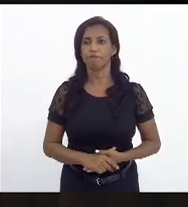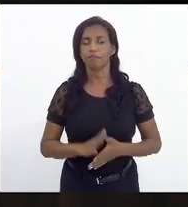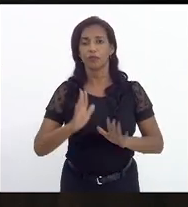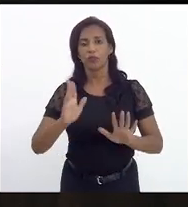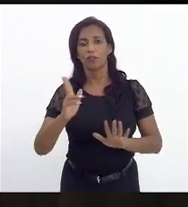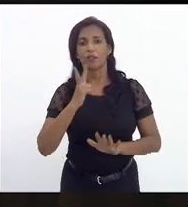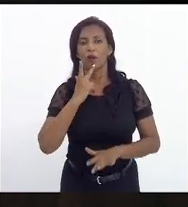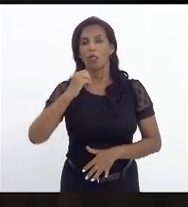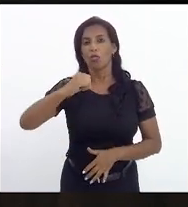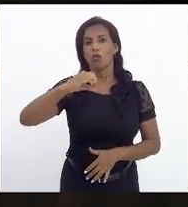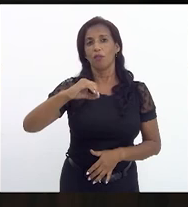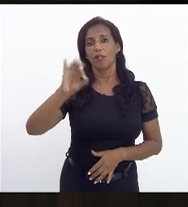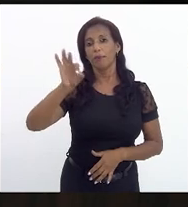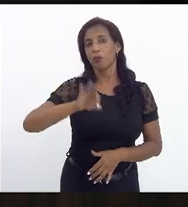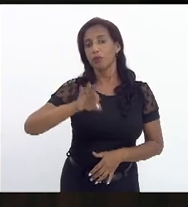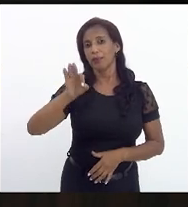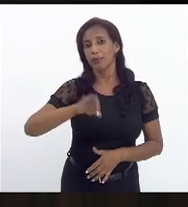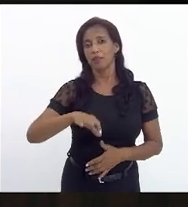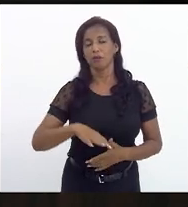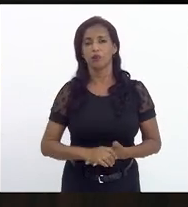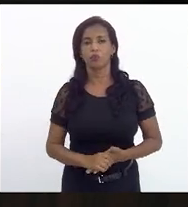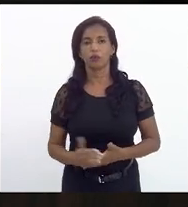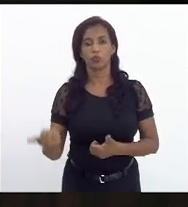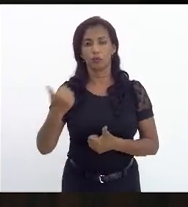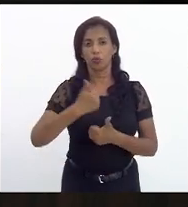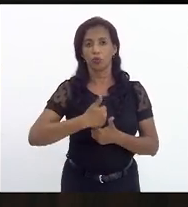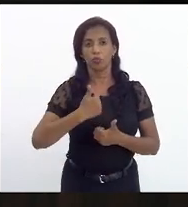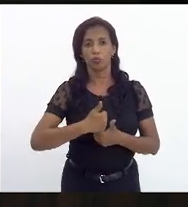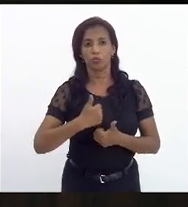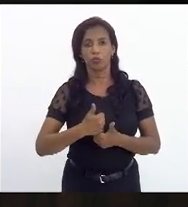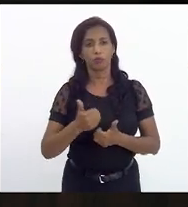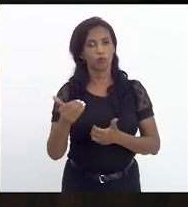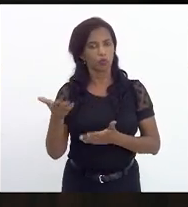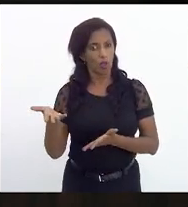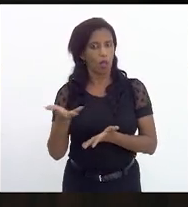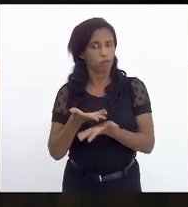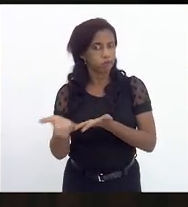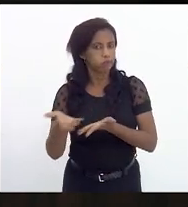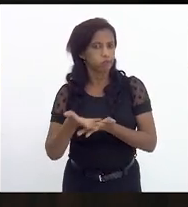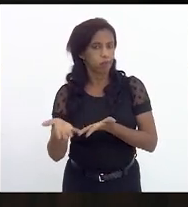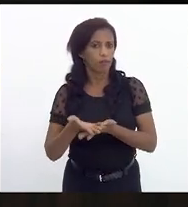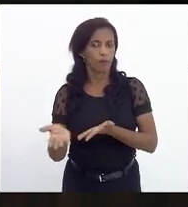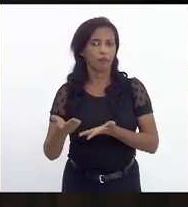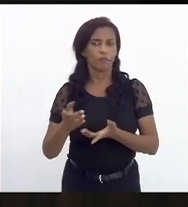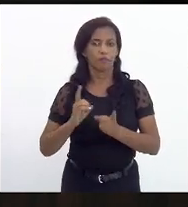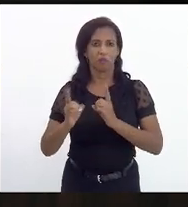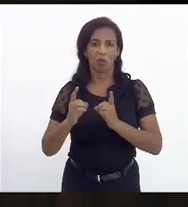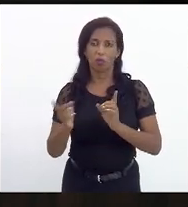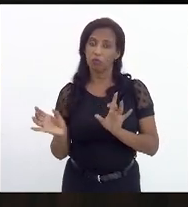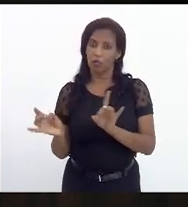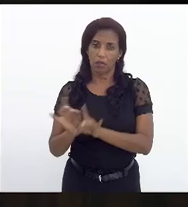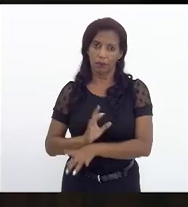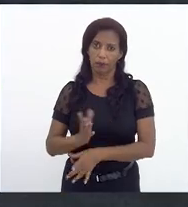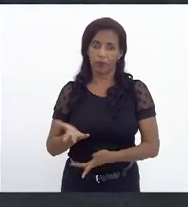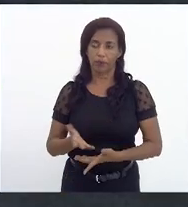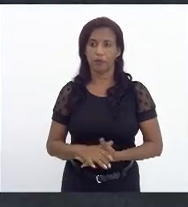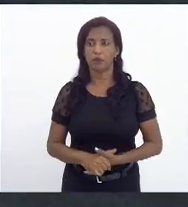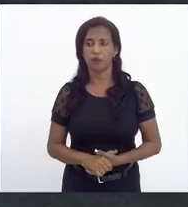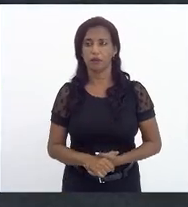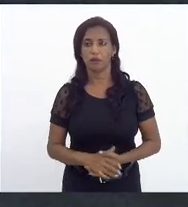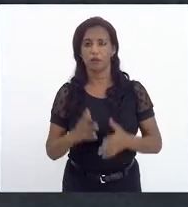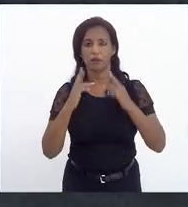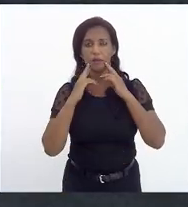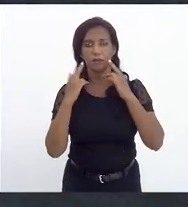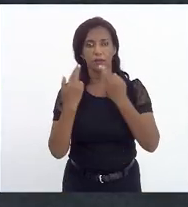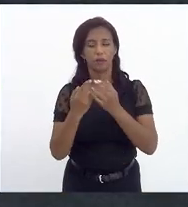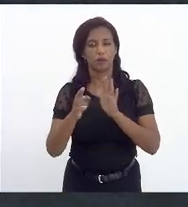que tem 90% do substitutivo bem encaminhado para nós discutirmos. Claro, não tem nada fechado. Mas se o senhor fizer a reunião da